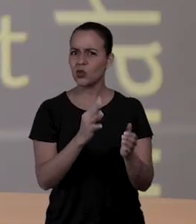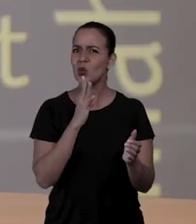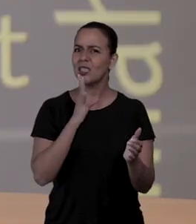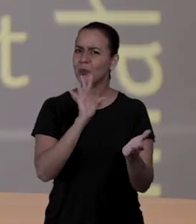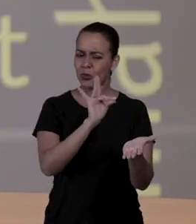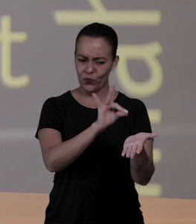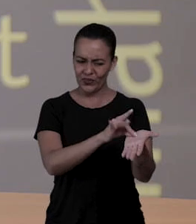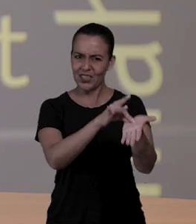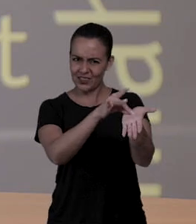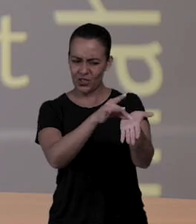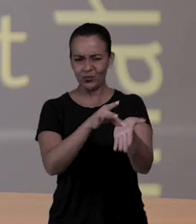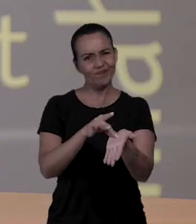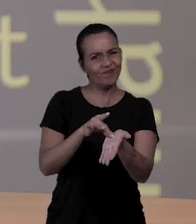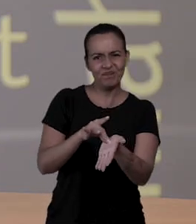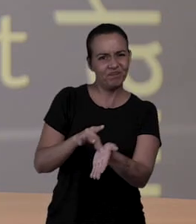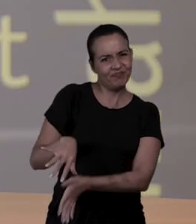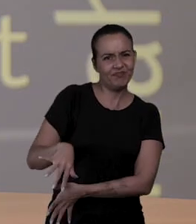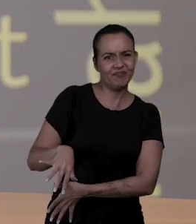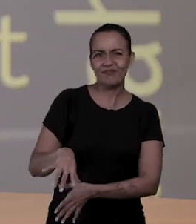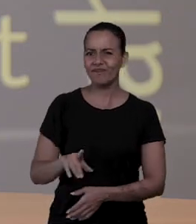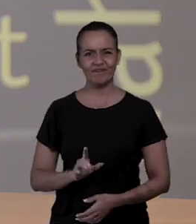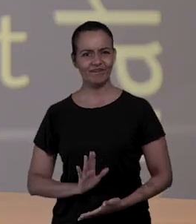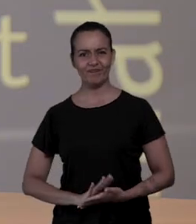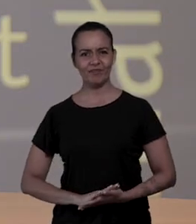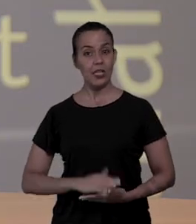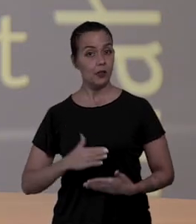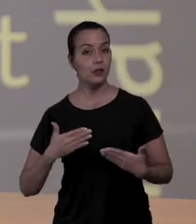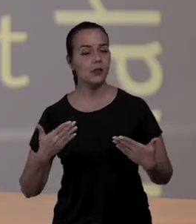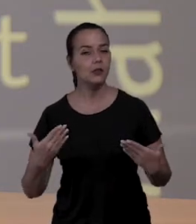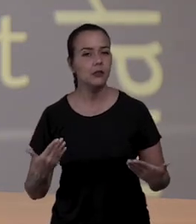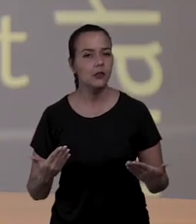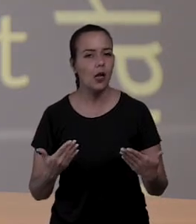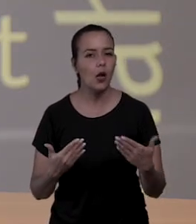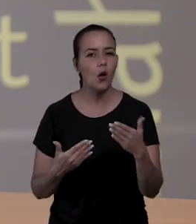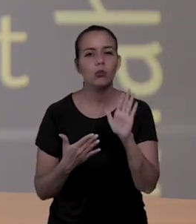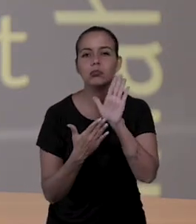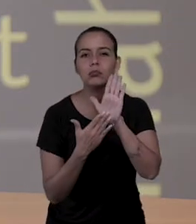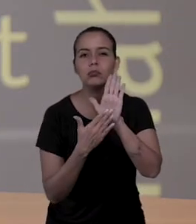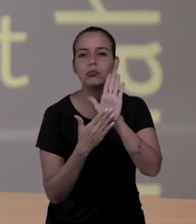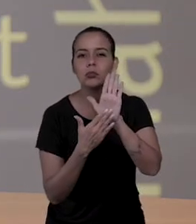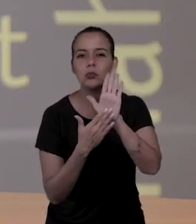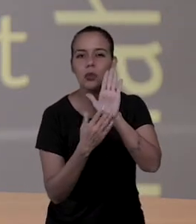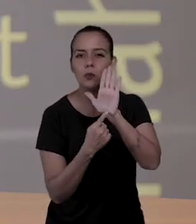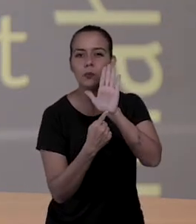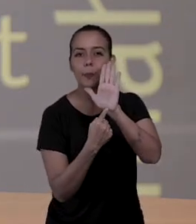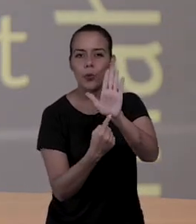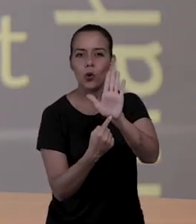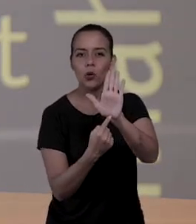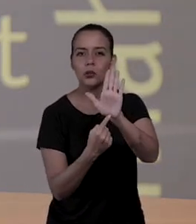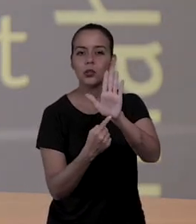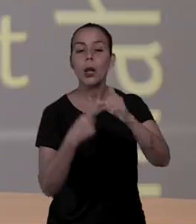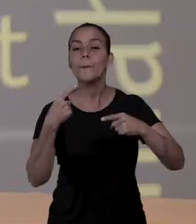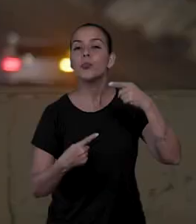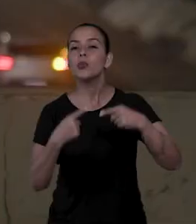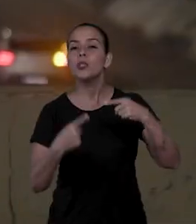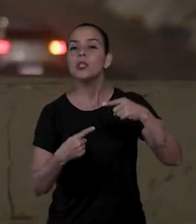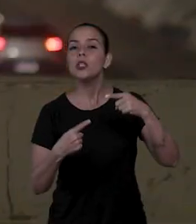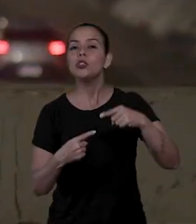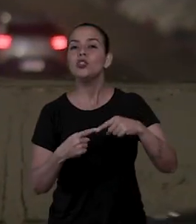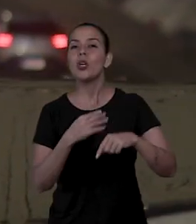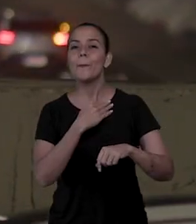reconhecido como válido. E quem produz um conhecimento que nem é considerado conhecimento, não vale lá muita